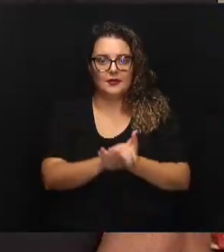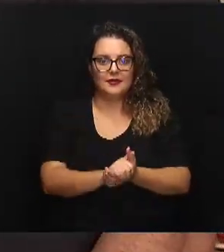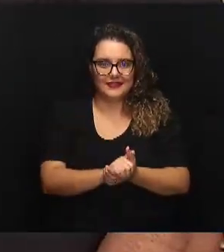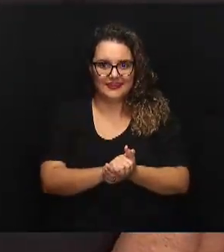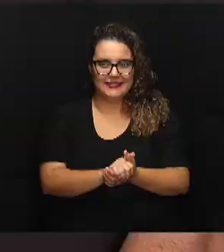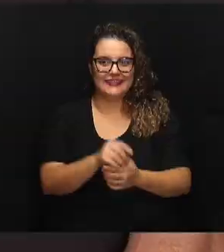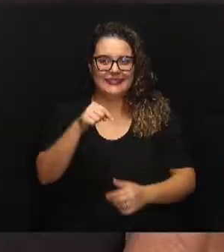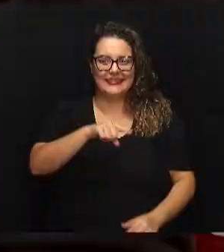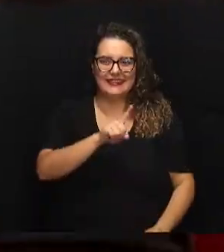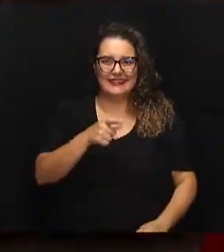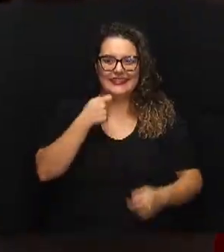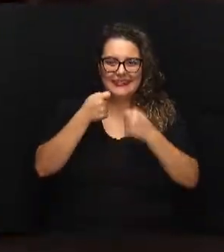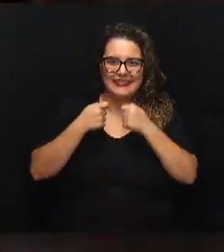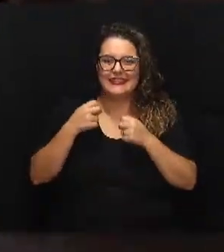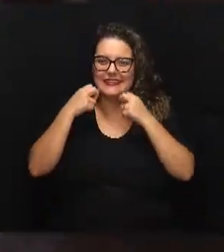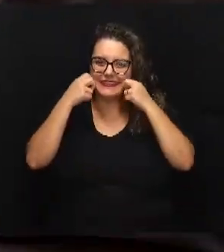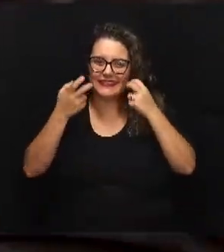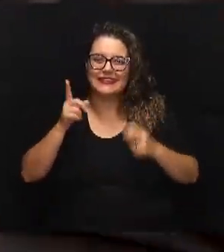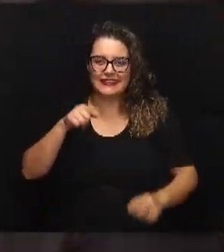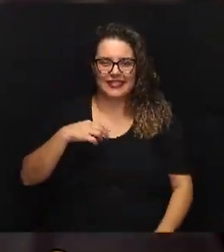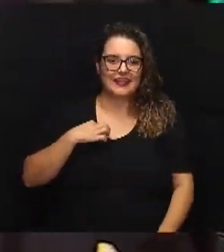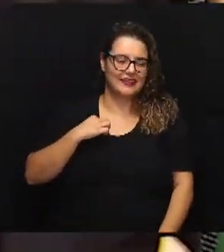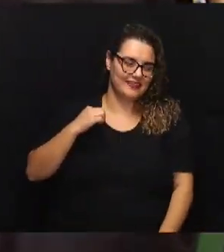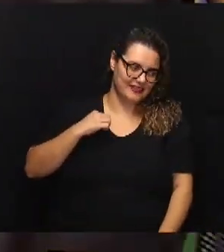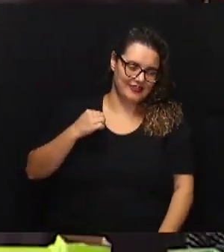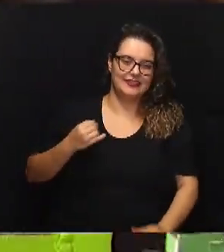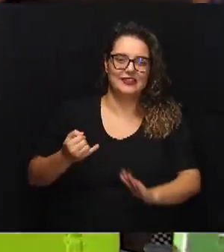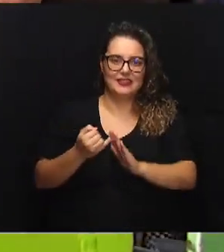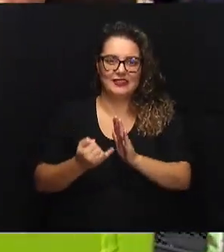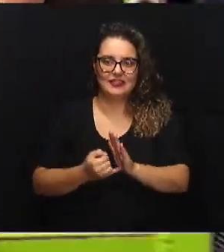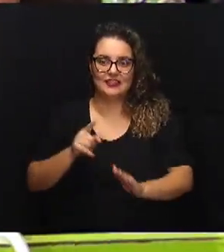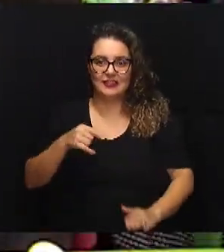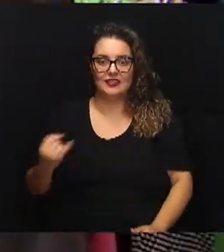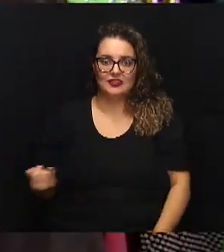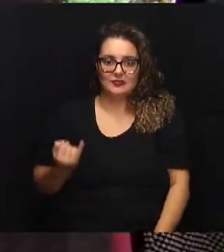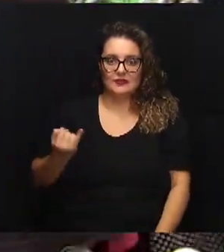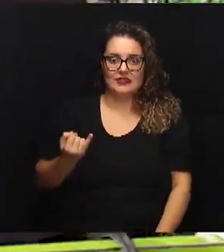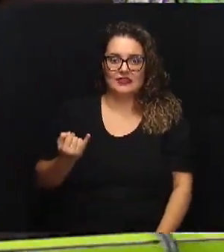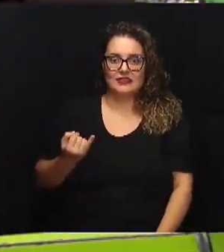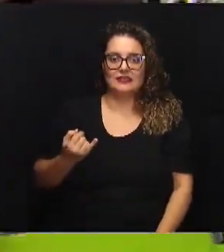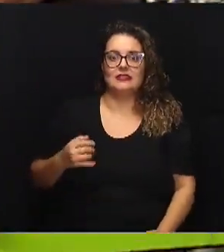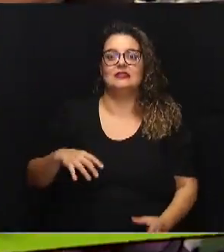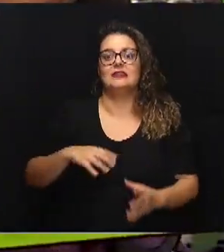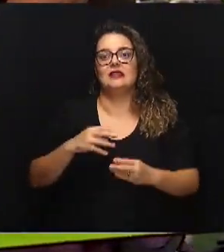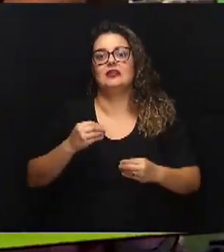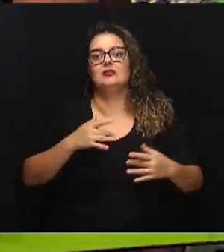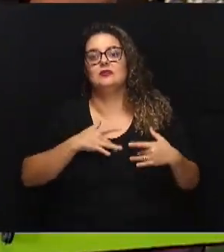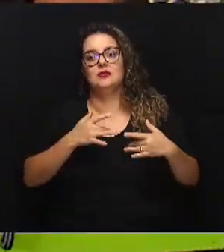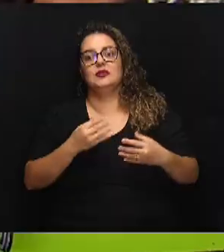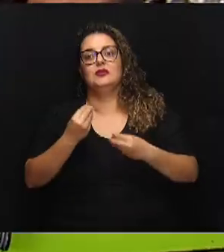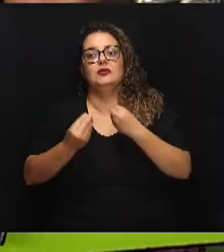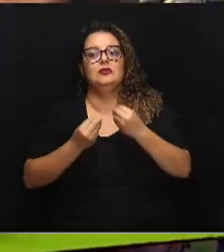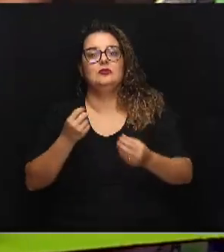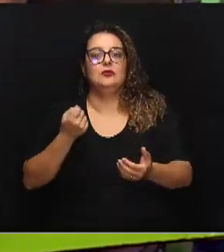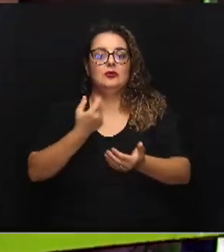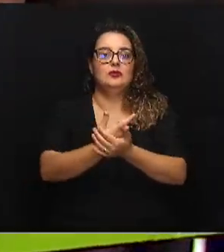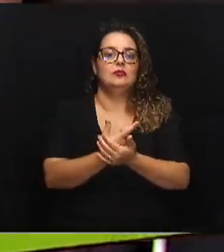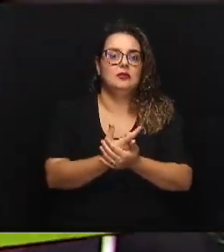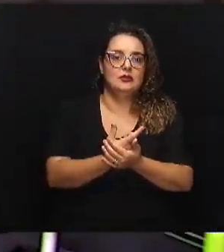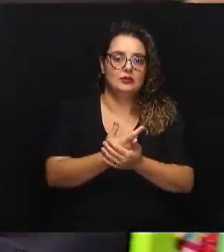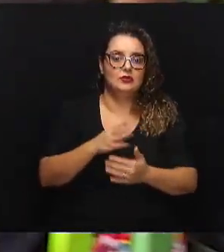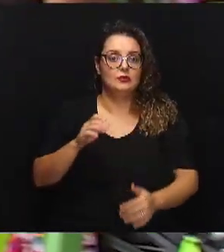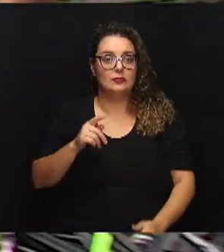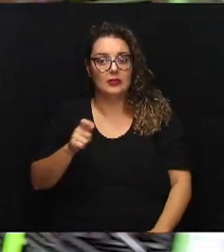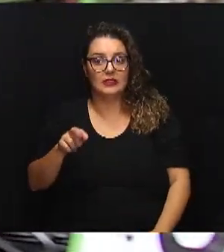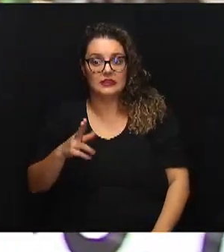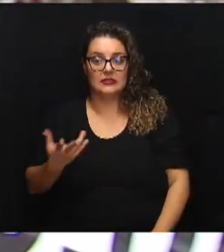dar entrevista, já é voluntária numa entidade. Essa importância desse espírito de solidário, como pode, comprando no bazar, doando para um